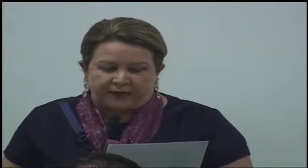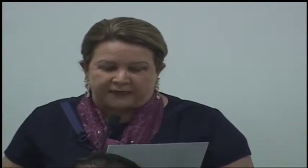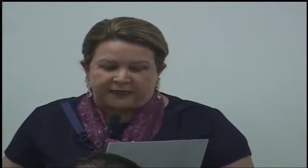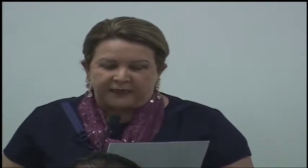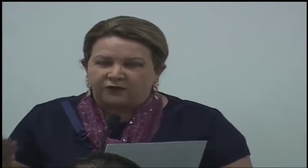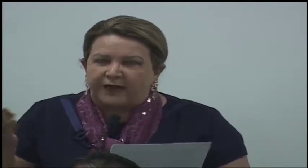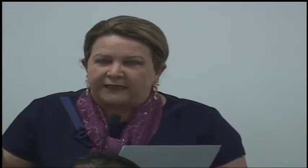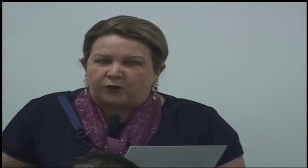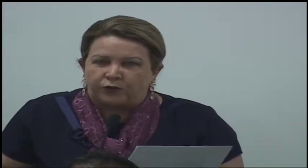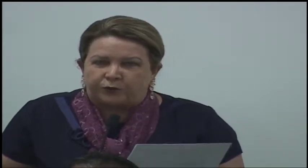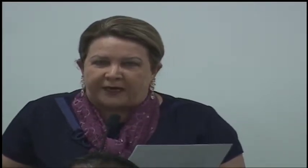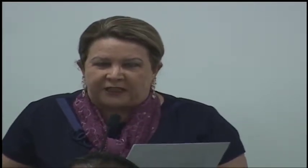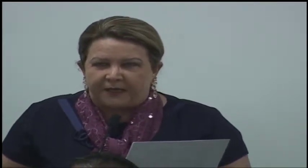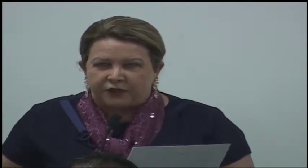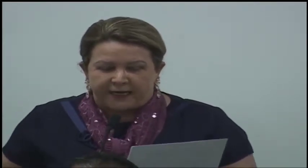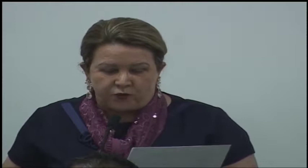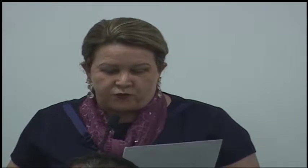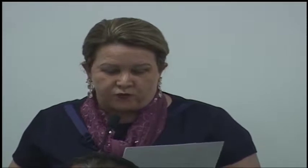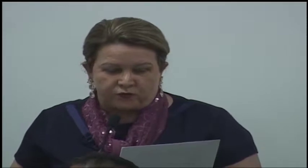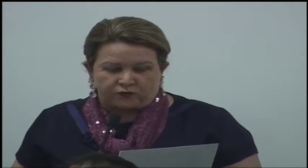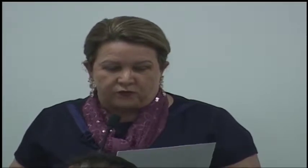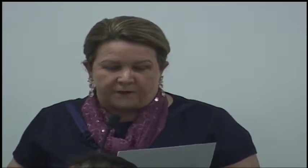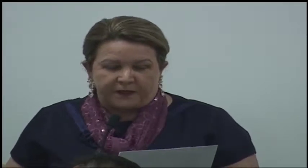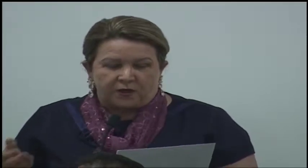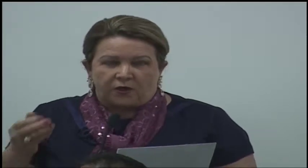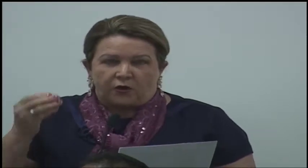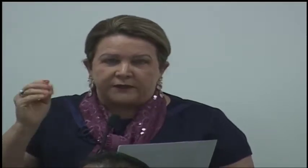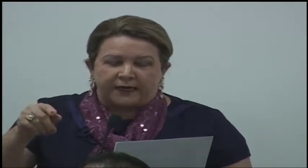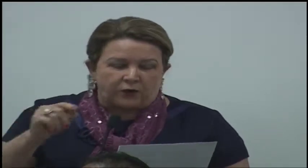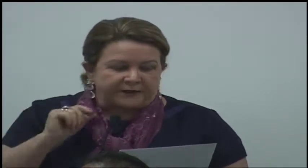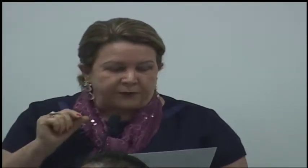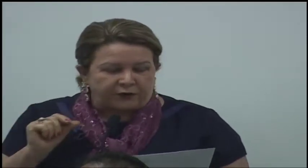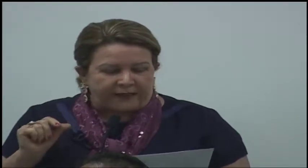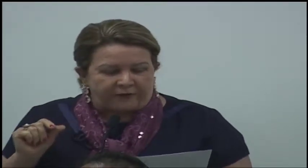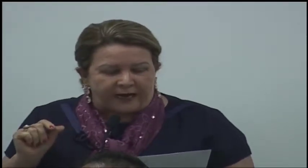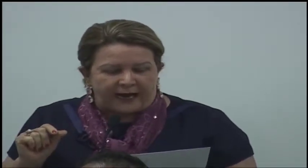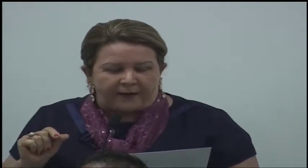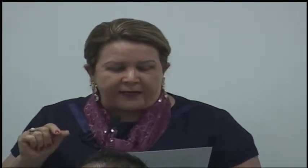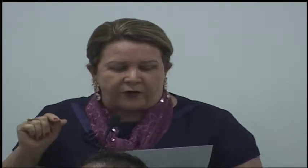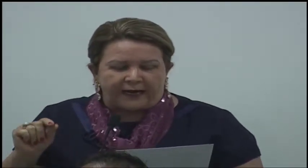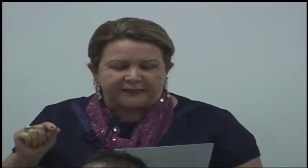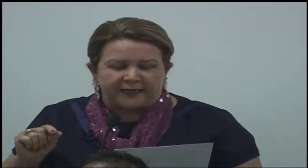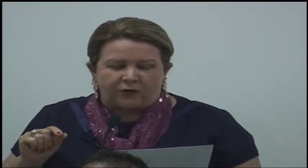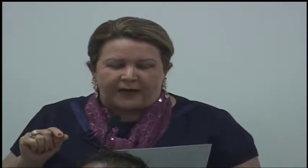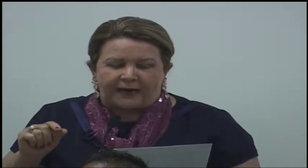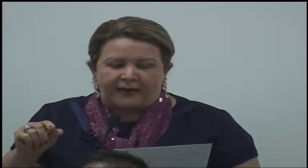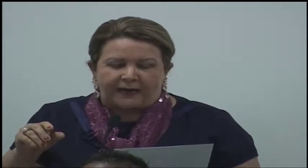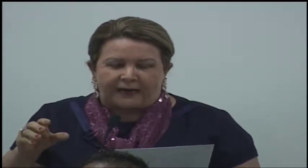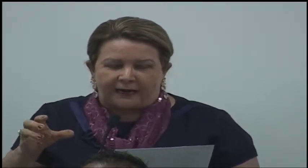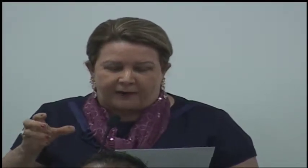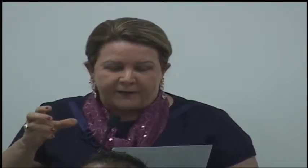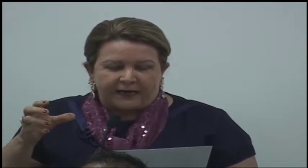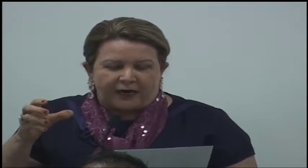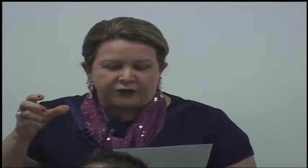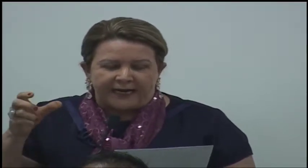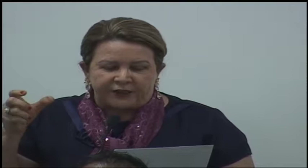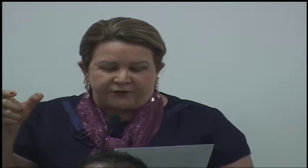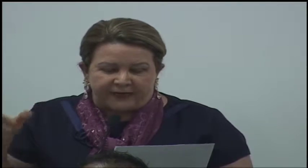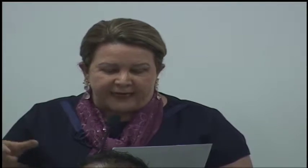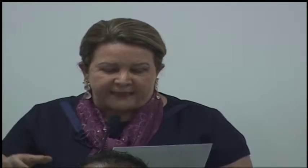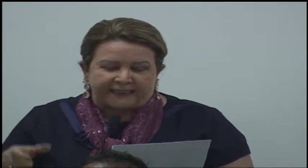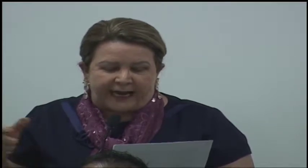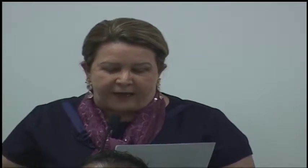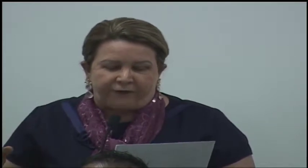simples de fazer, não vai ter custo praticamente nenhum. Outra coisa também que eu queria falar é com relação ao